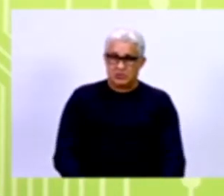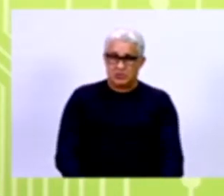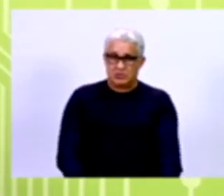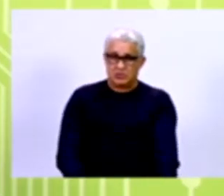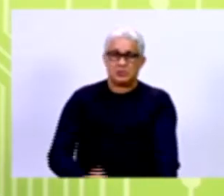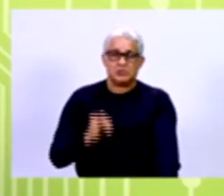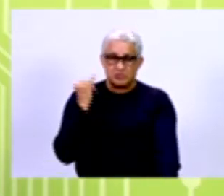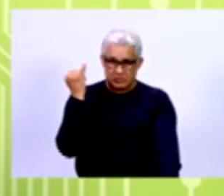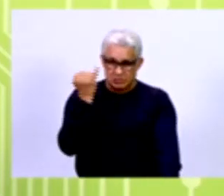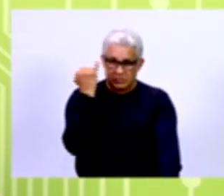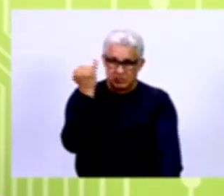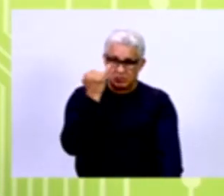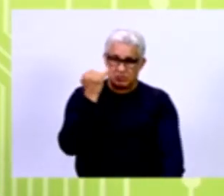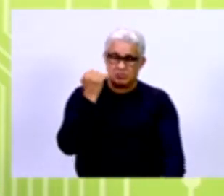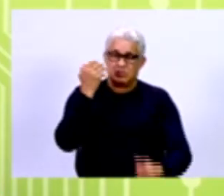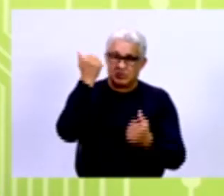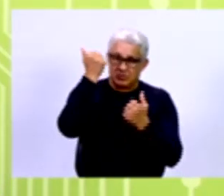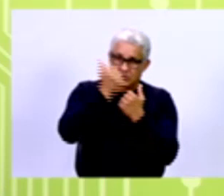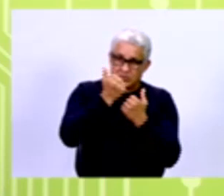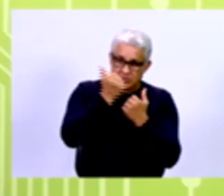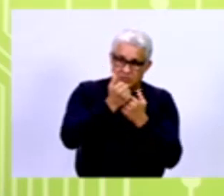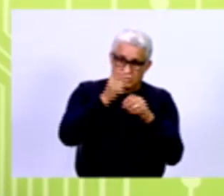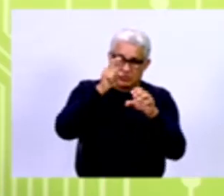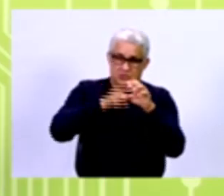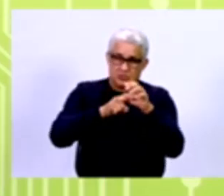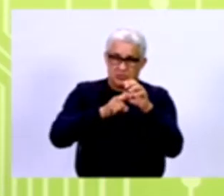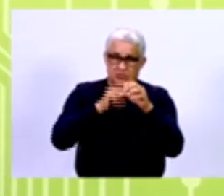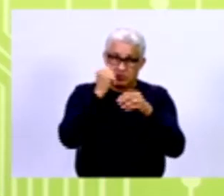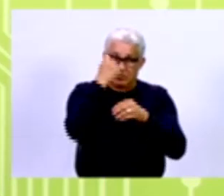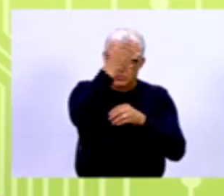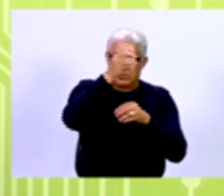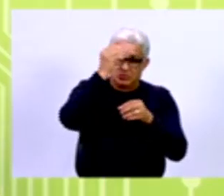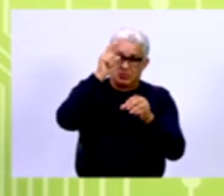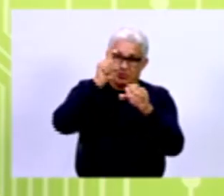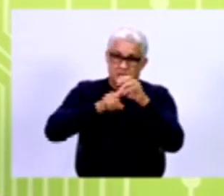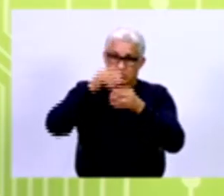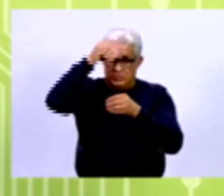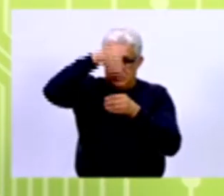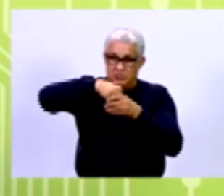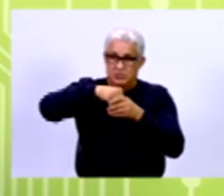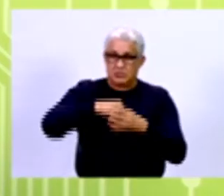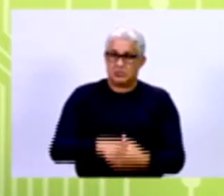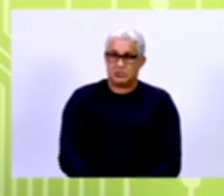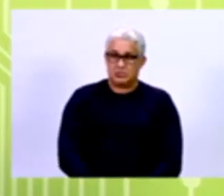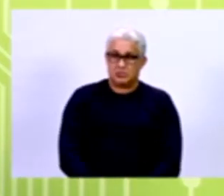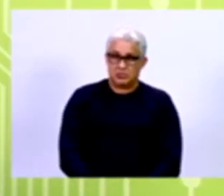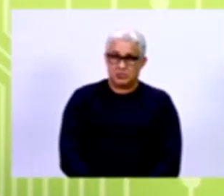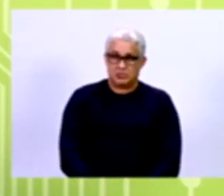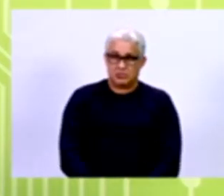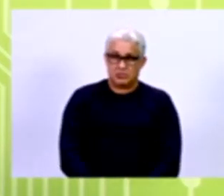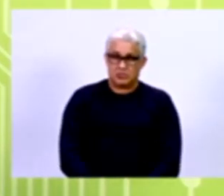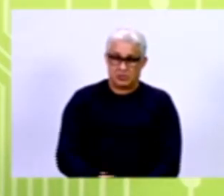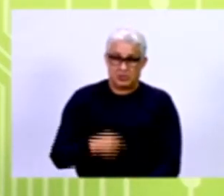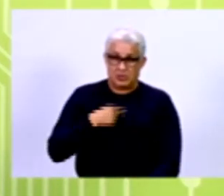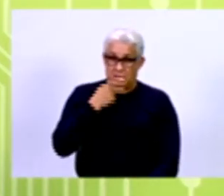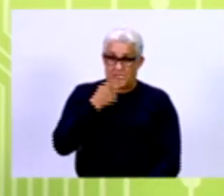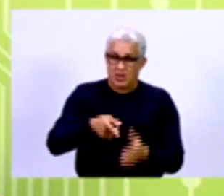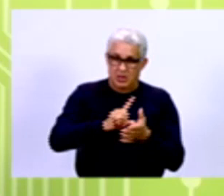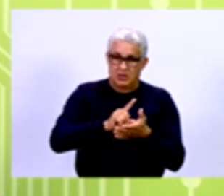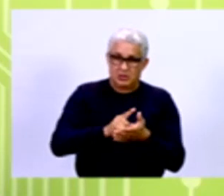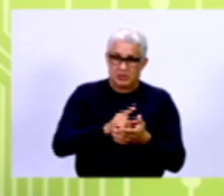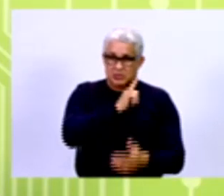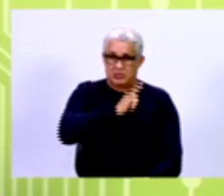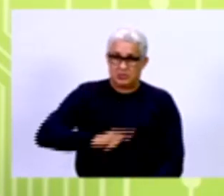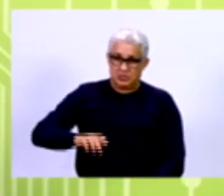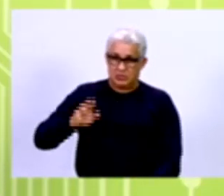Foi importante essa substituição dessa dívida externa para a dívida interna. Então, como eu disse, quando o governo